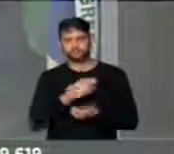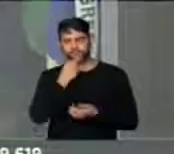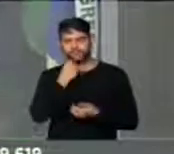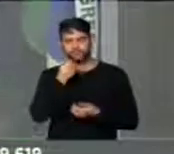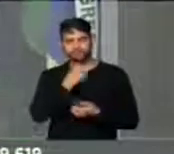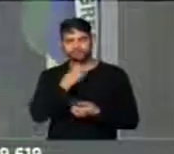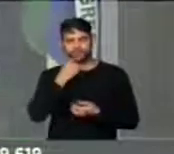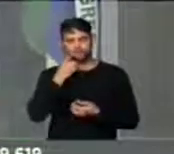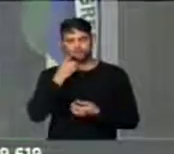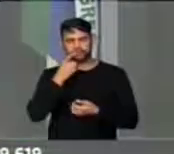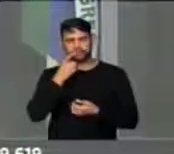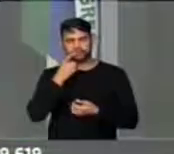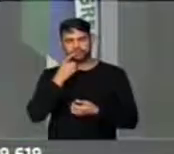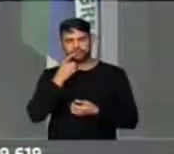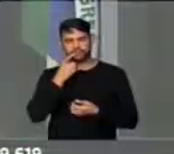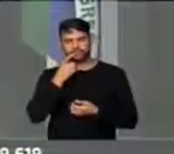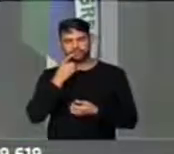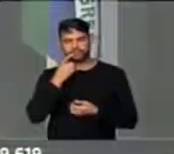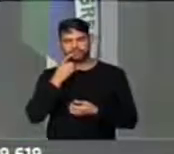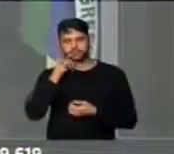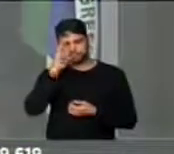senhoras e senhores